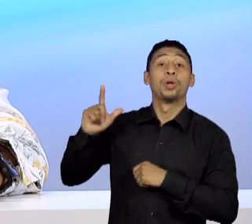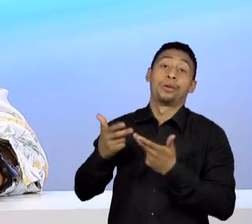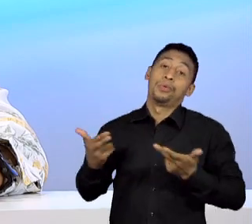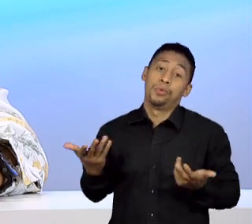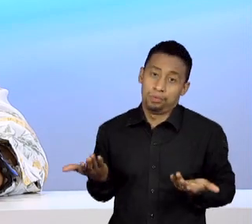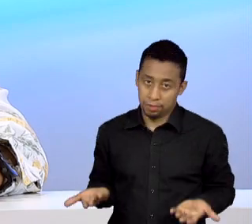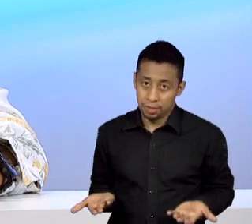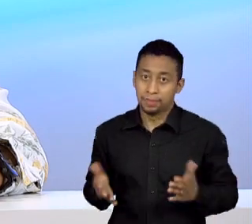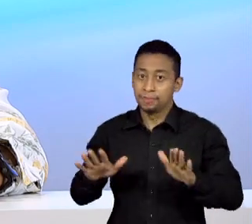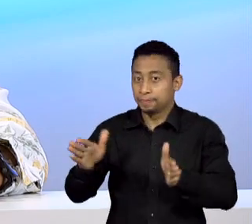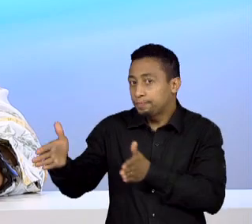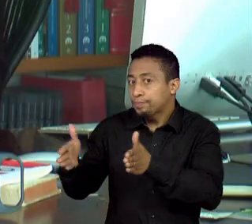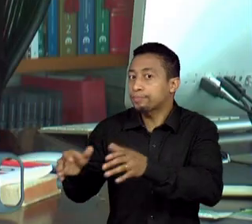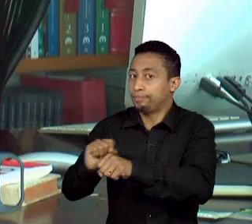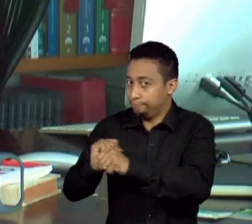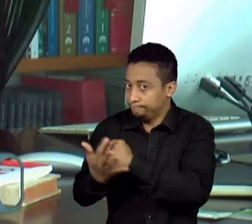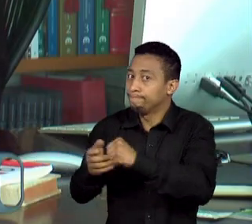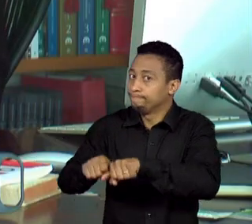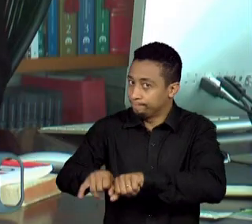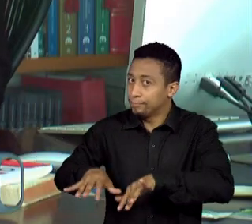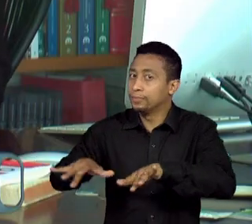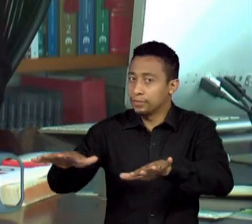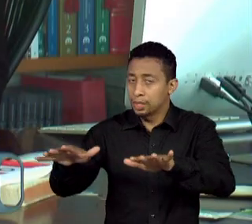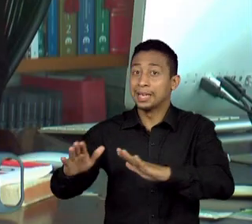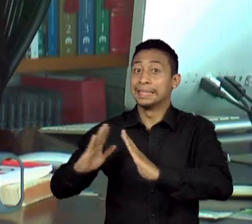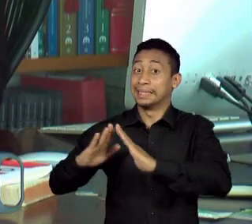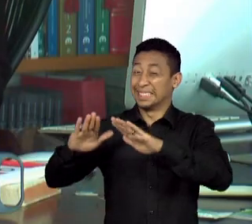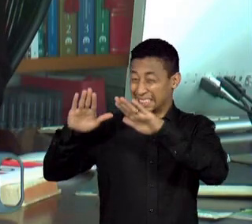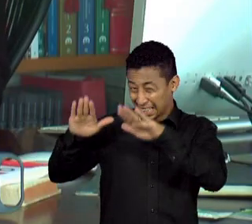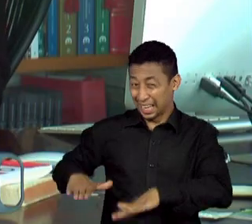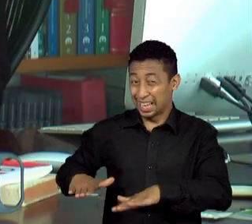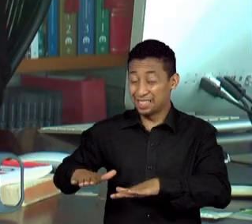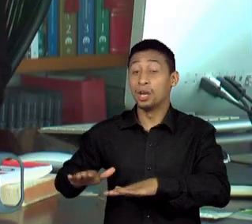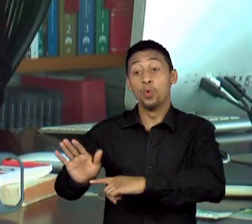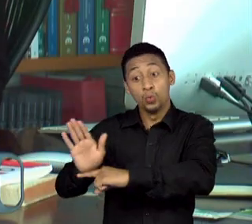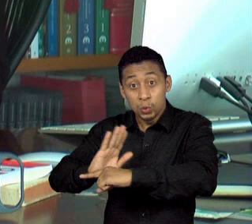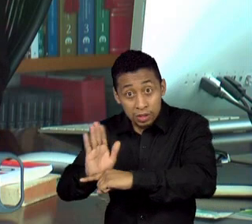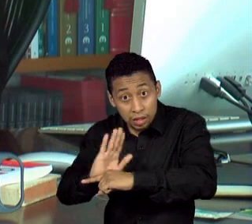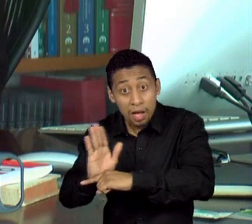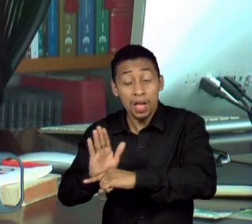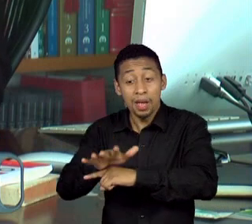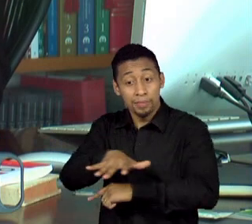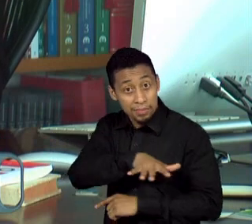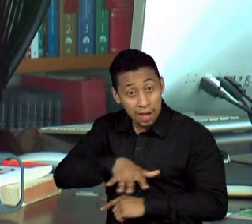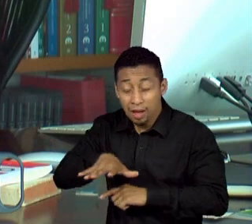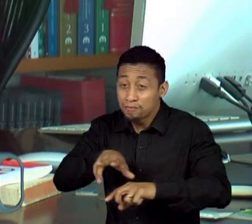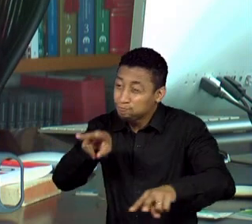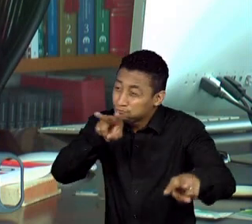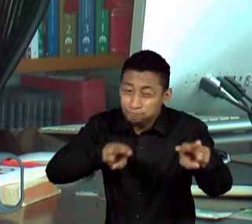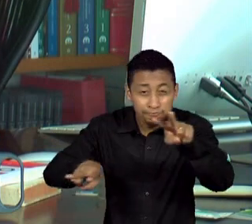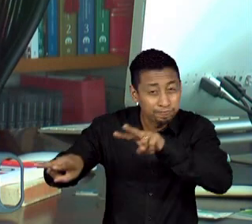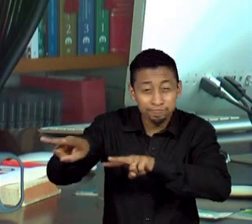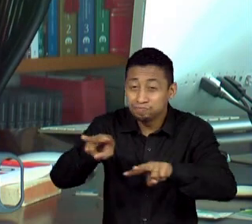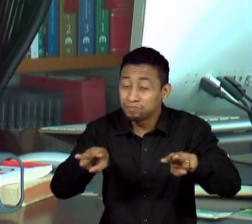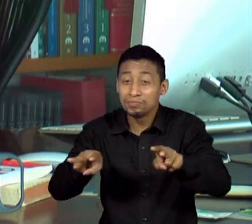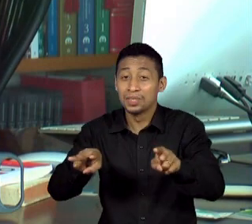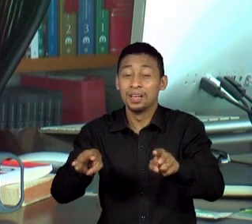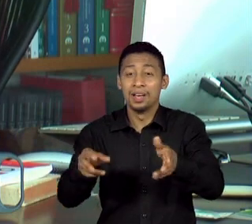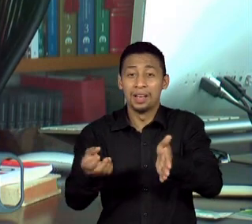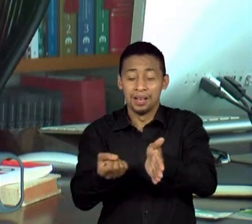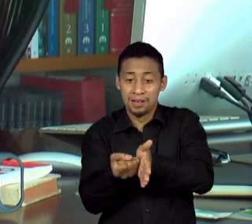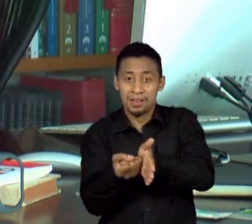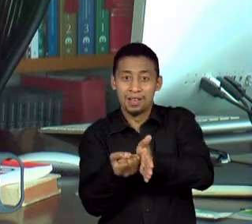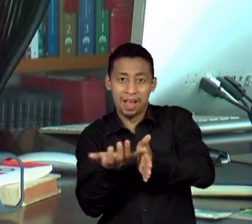como, nessa pandemia, quando a gente deixou de sair de casa, como o cinema e a dramaturgia, o audiovisual, se tornou mais e